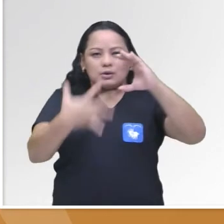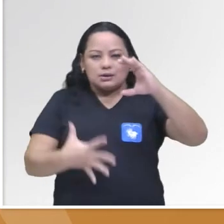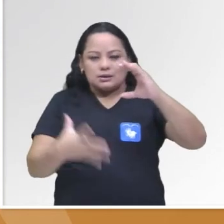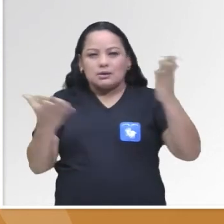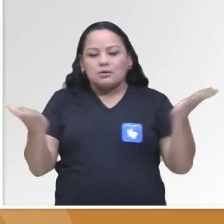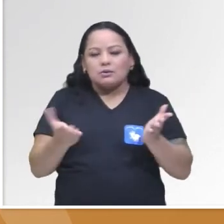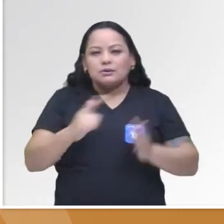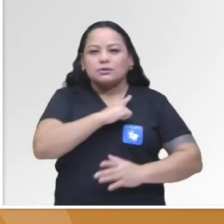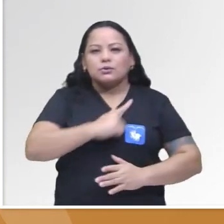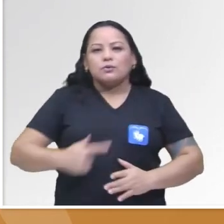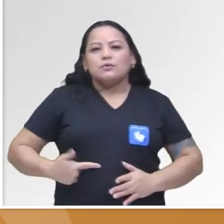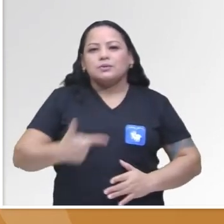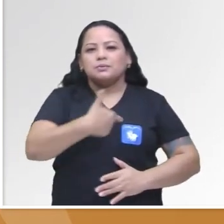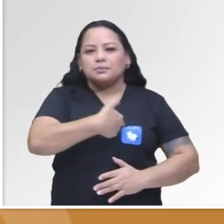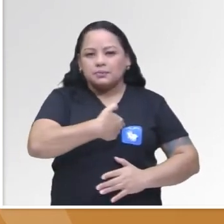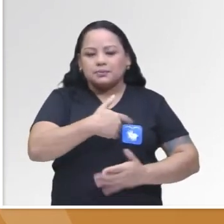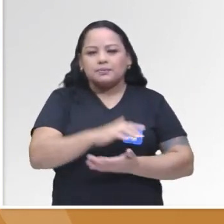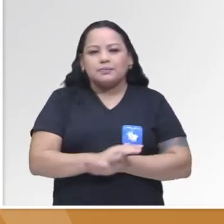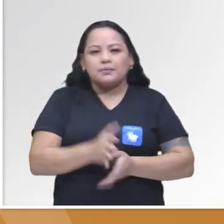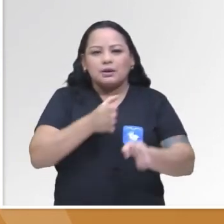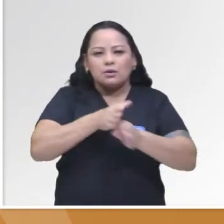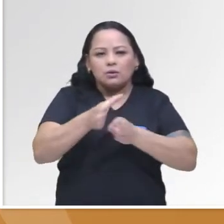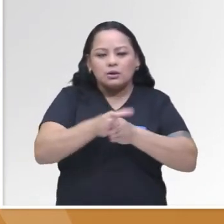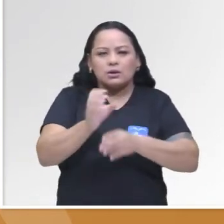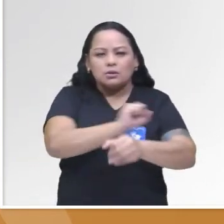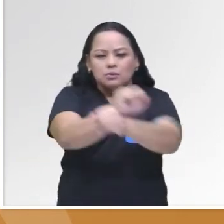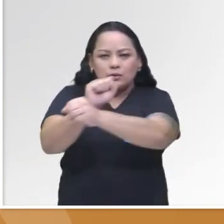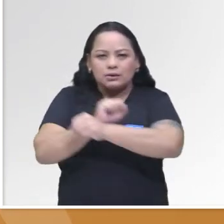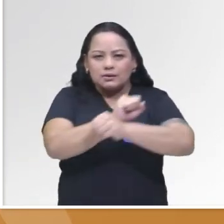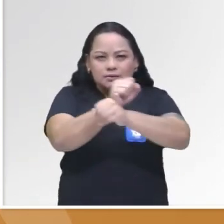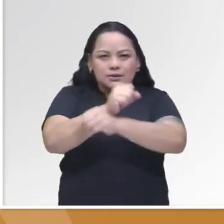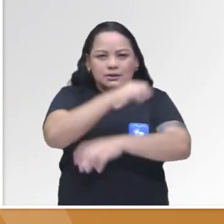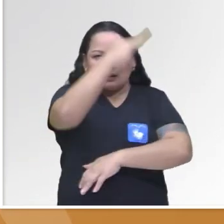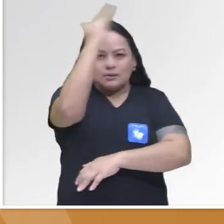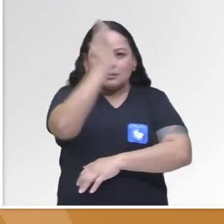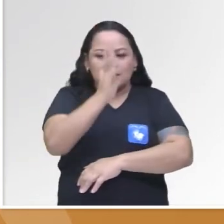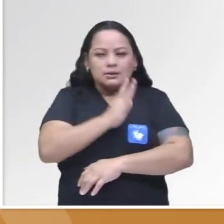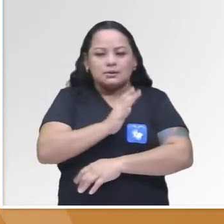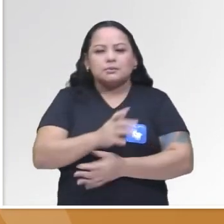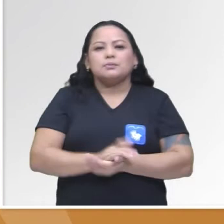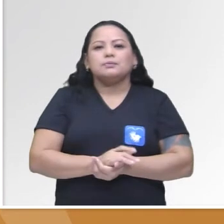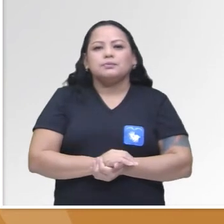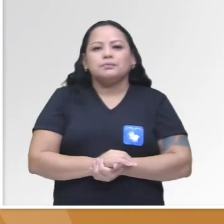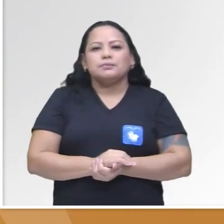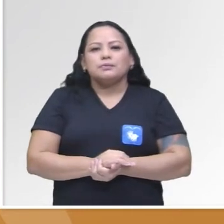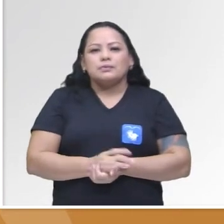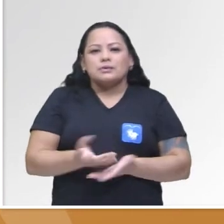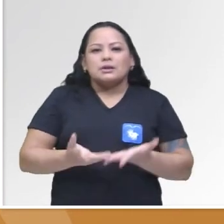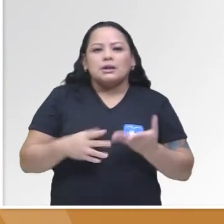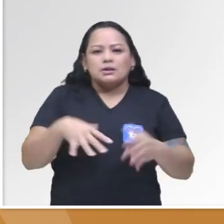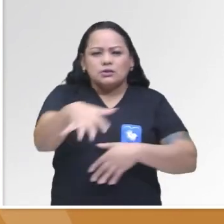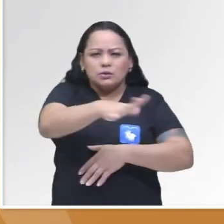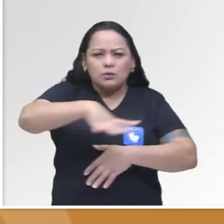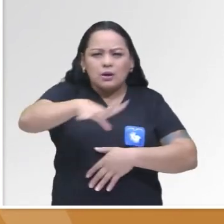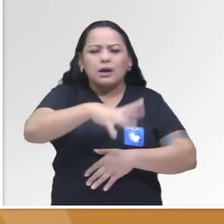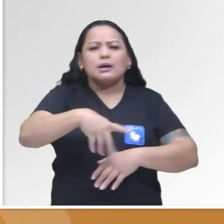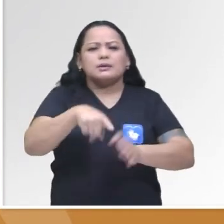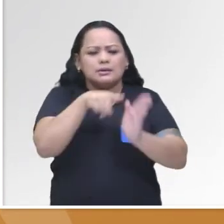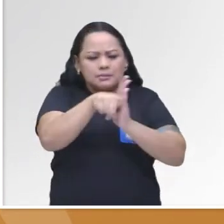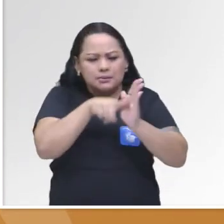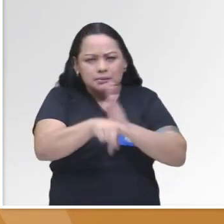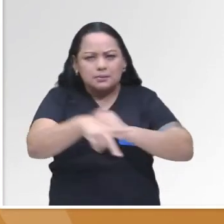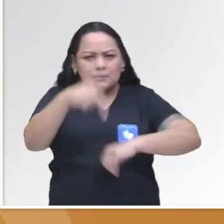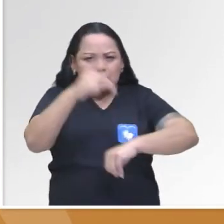governo. Orientada pela defesa do nacionalismo, a nacionalização de minas, jazidas, minerais e